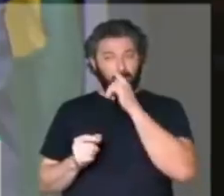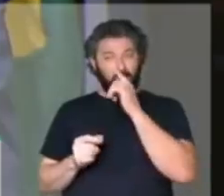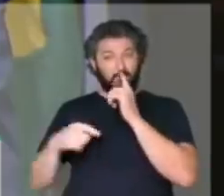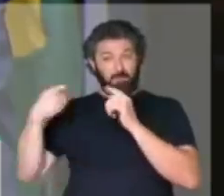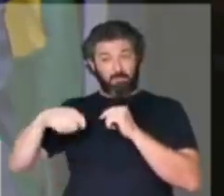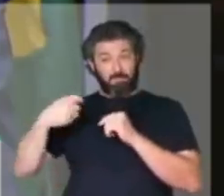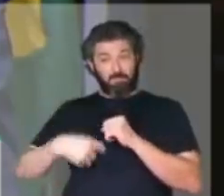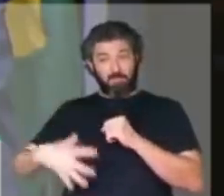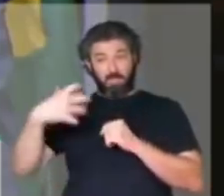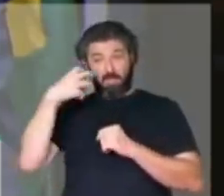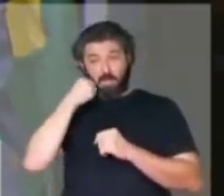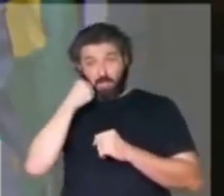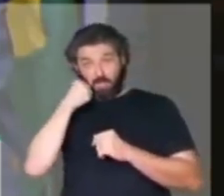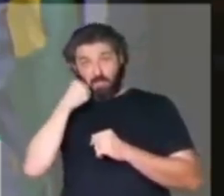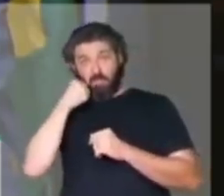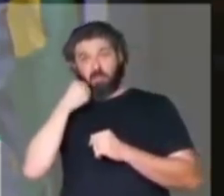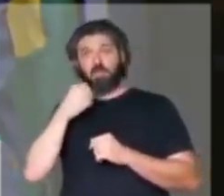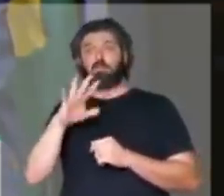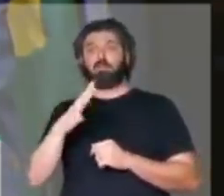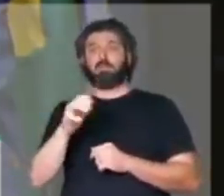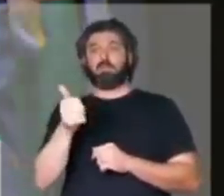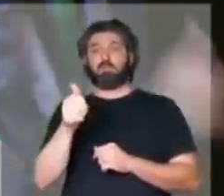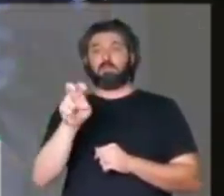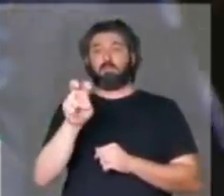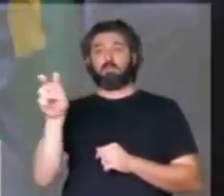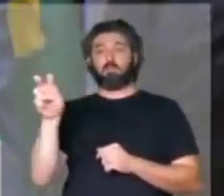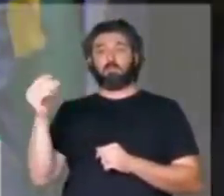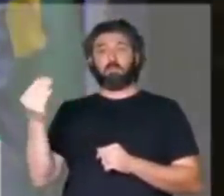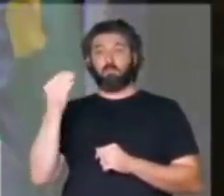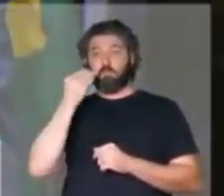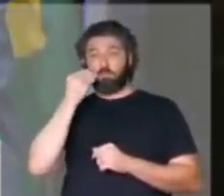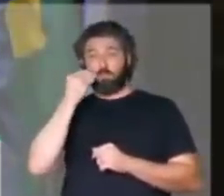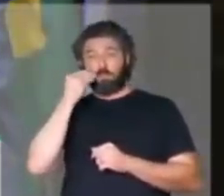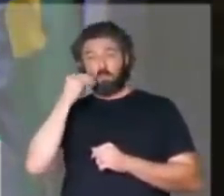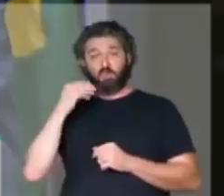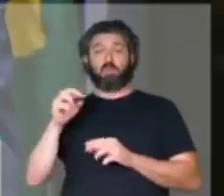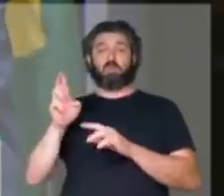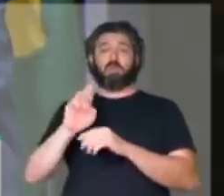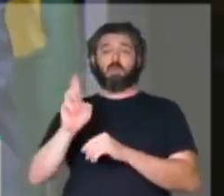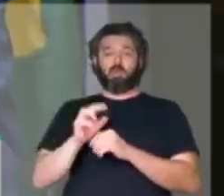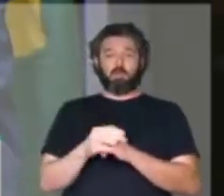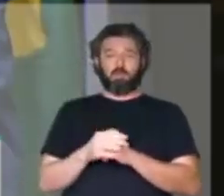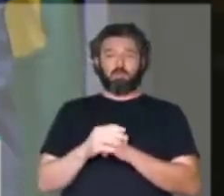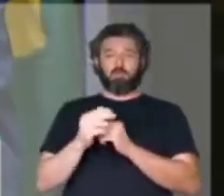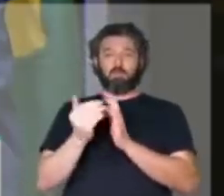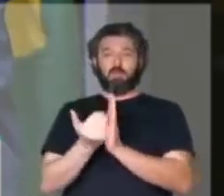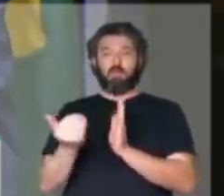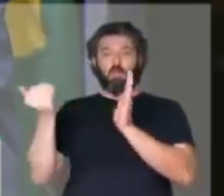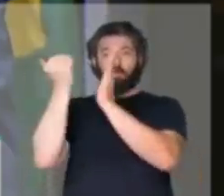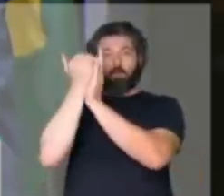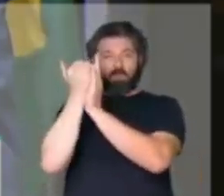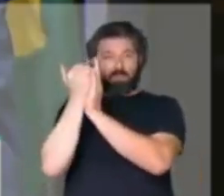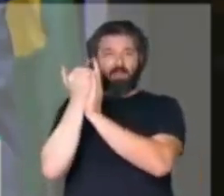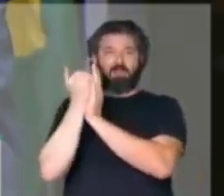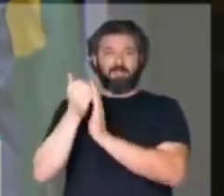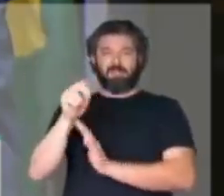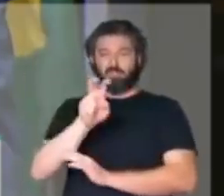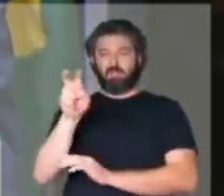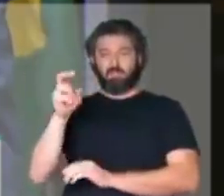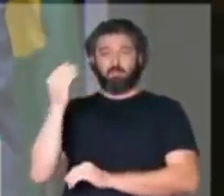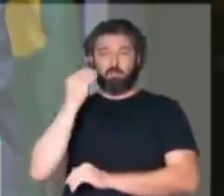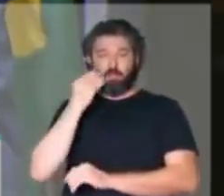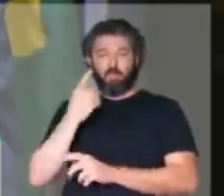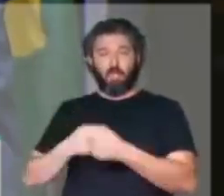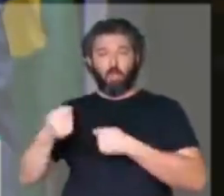haver uma arrecadação de 155 bilhões de reais, um aumento na economia de 155 bilhões de